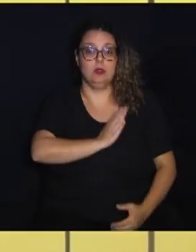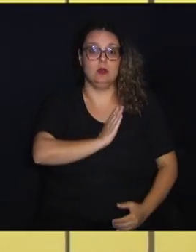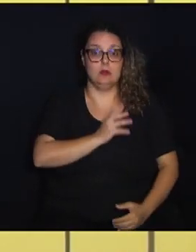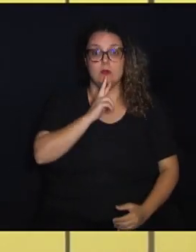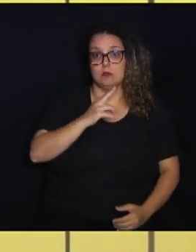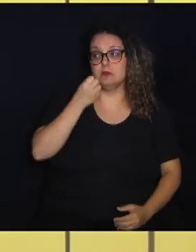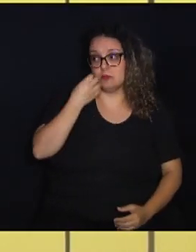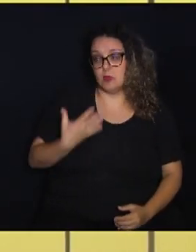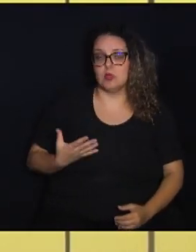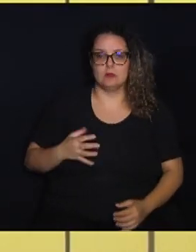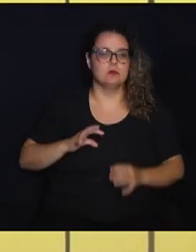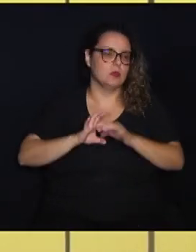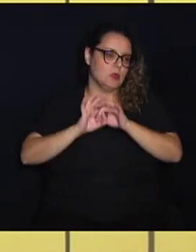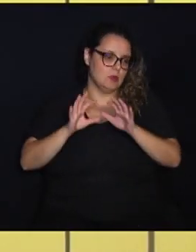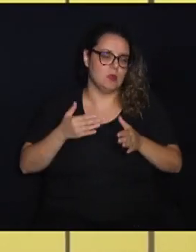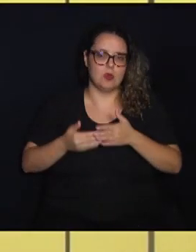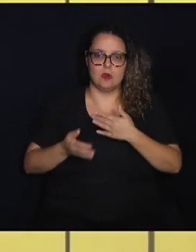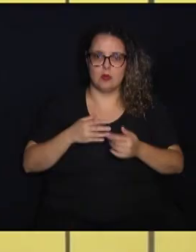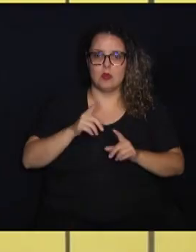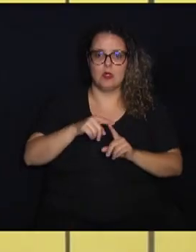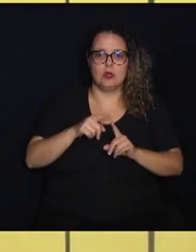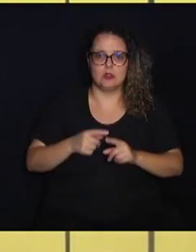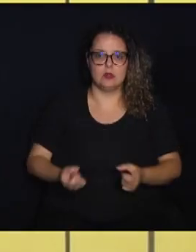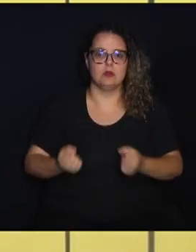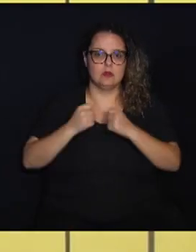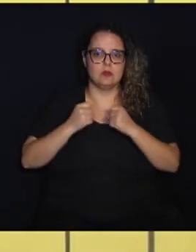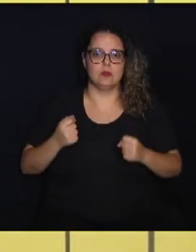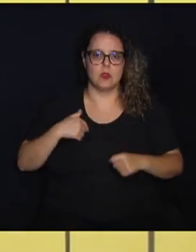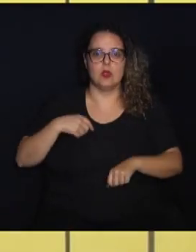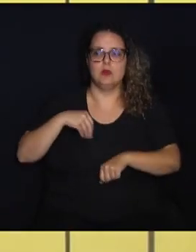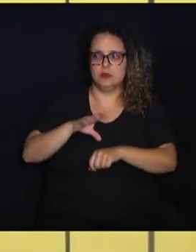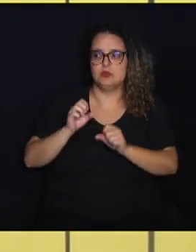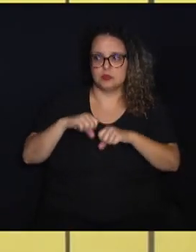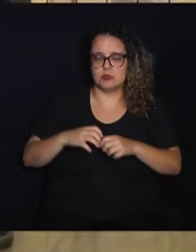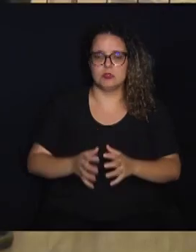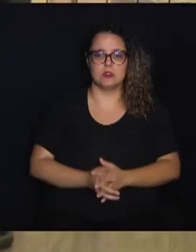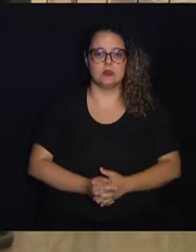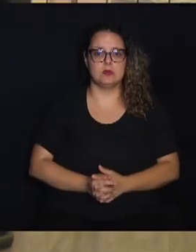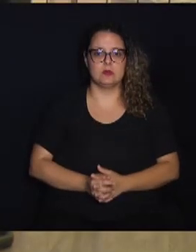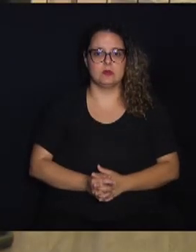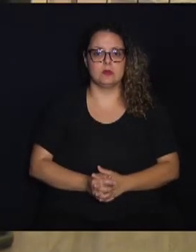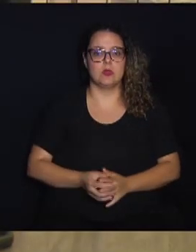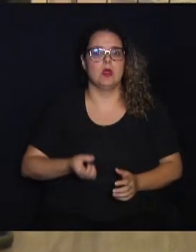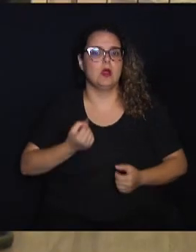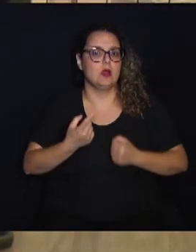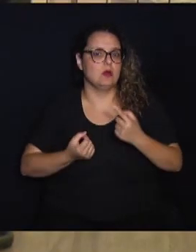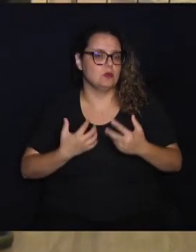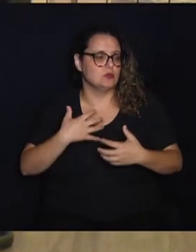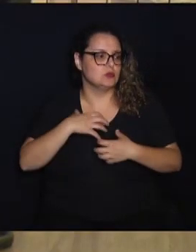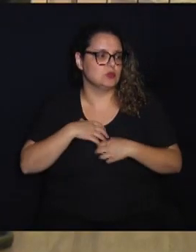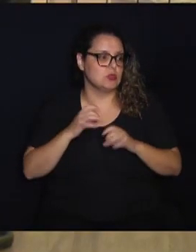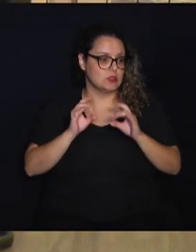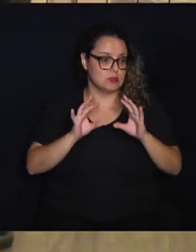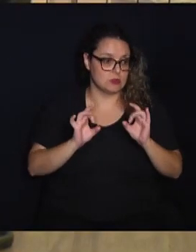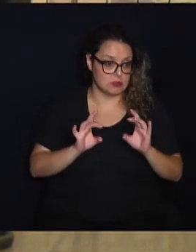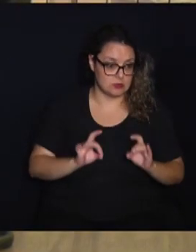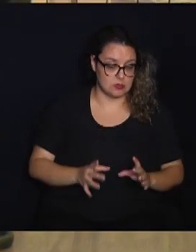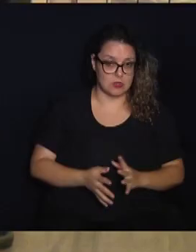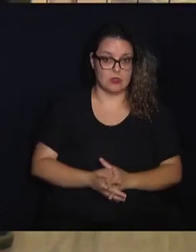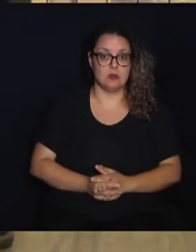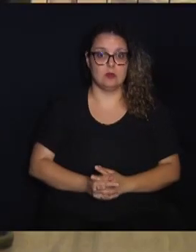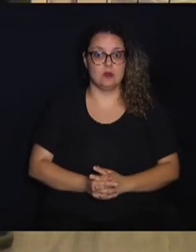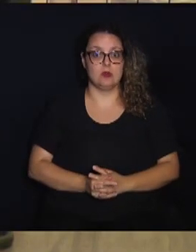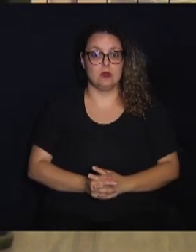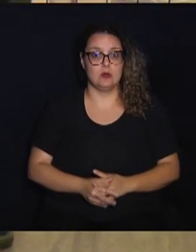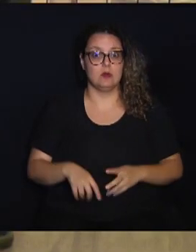bem, aí ela está apta a fazer qualquer tipo de atividade física. Então eu indico sim. Tá, agora algumas condições específicas, elas devem ser